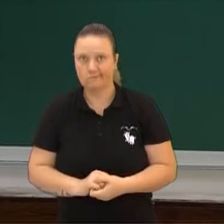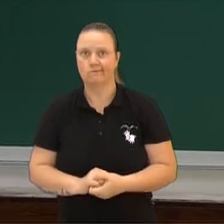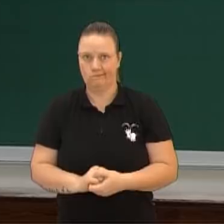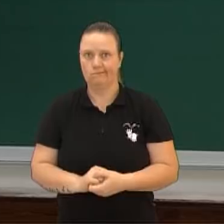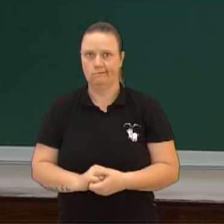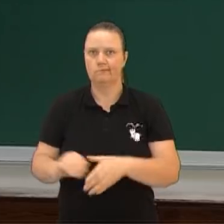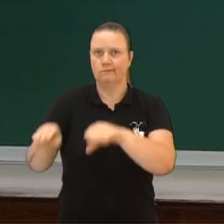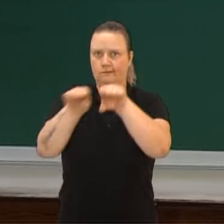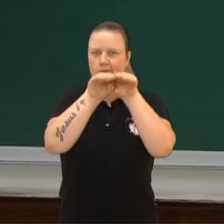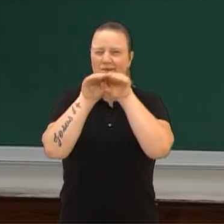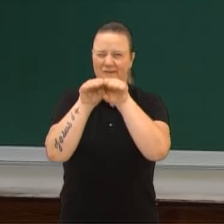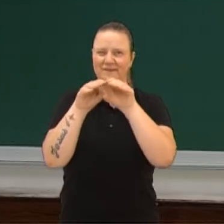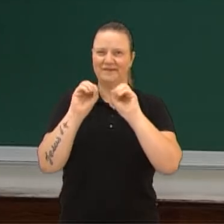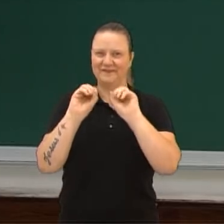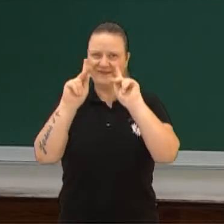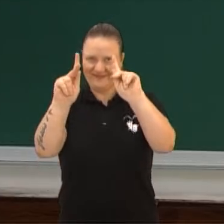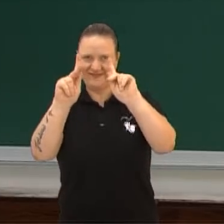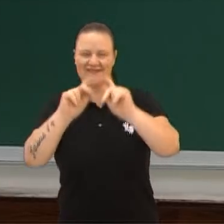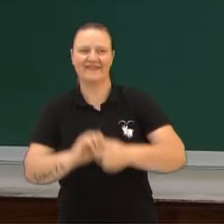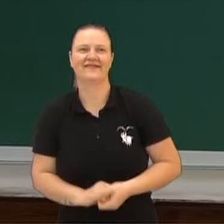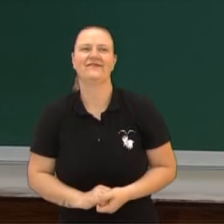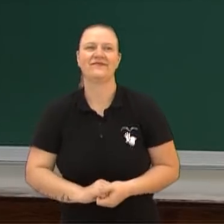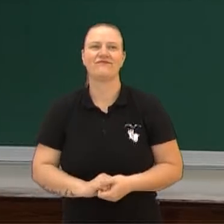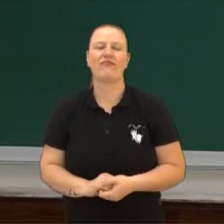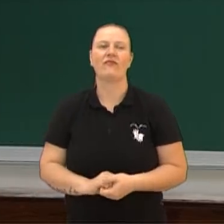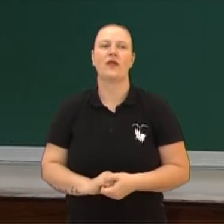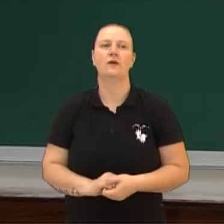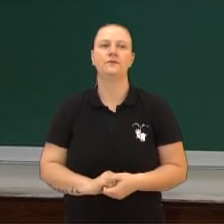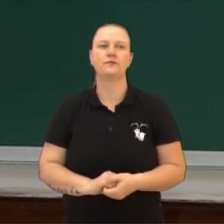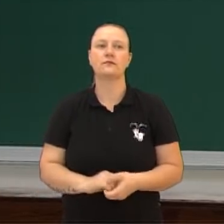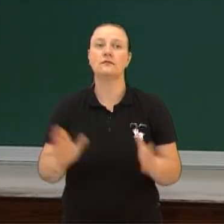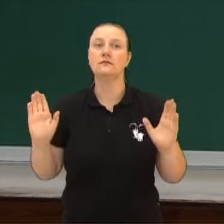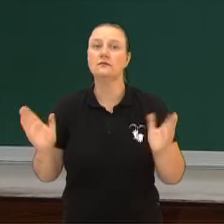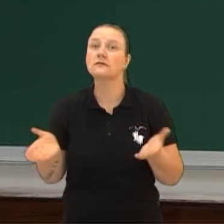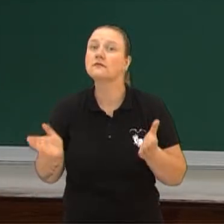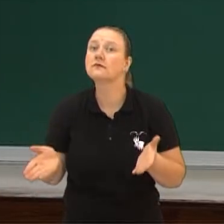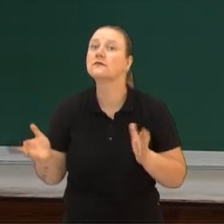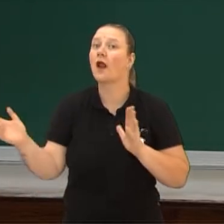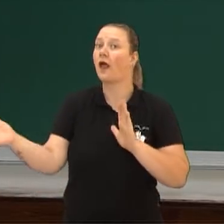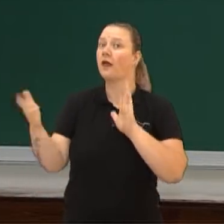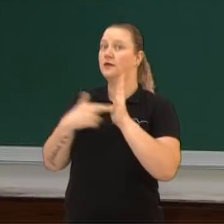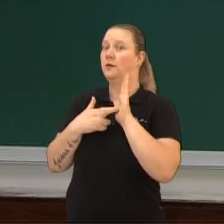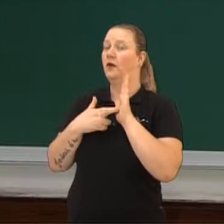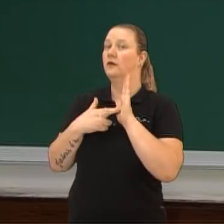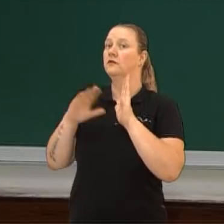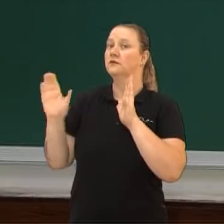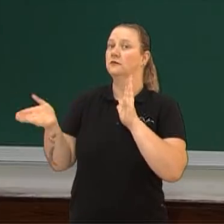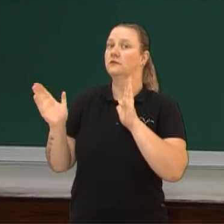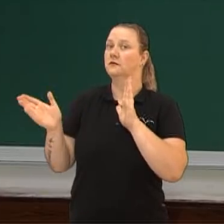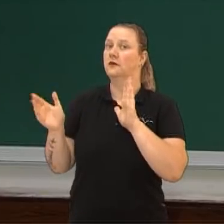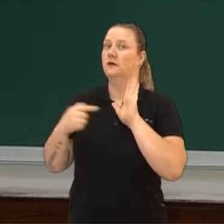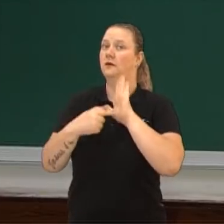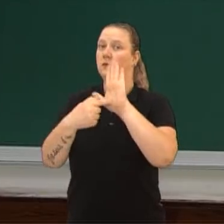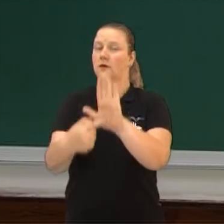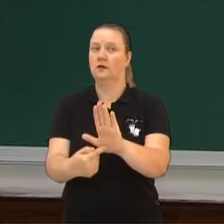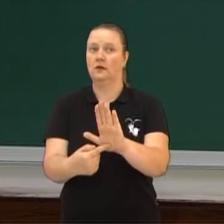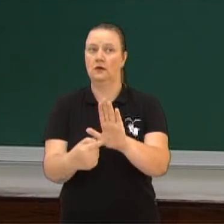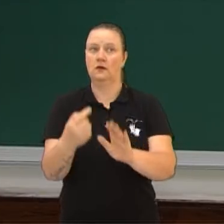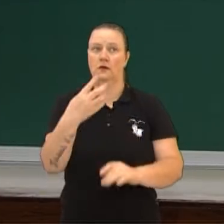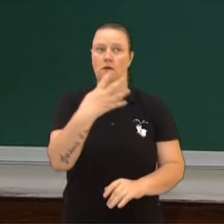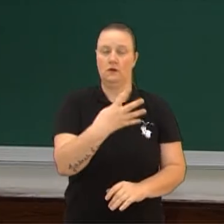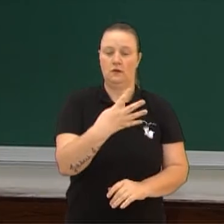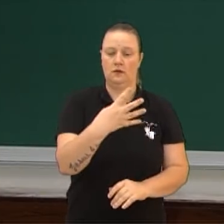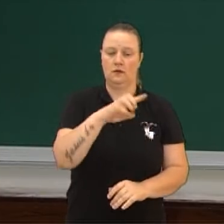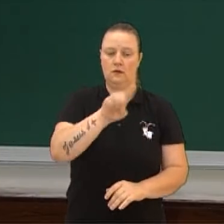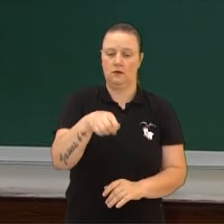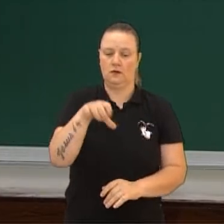maior média. Beleza? Então, vamos lá. E olha só aqui a conta que a professora colocou. Olha só, 4,9